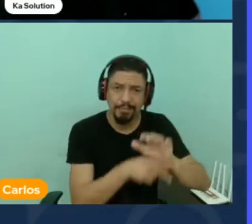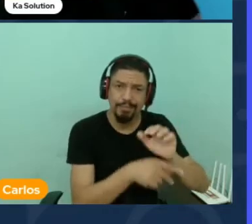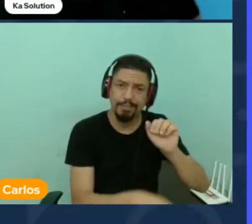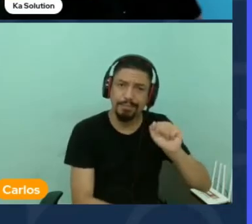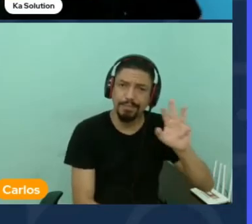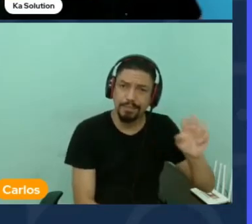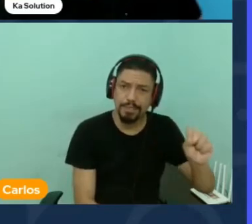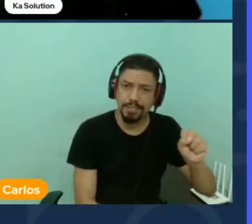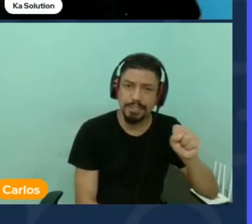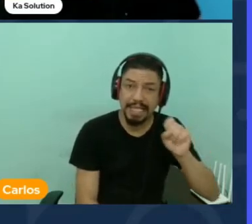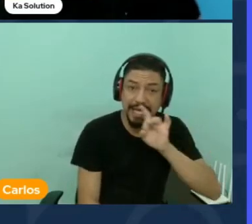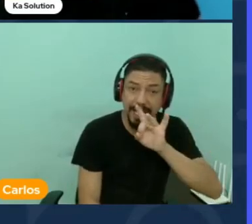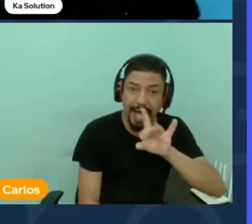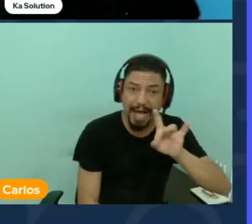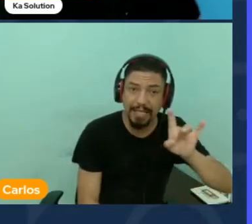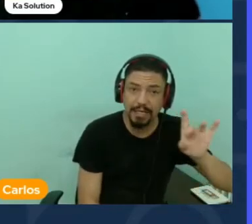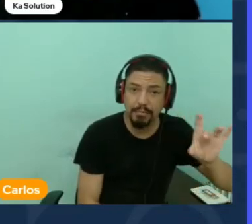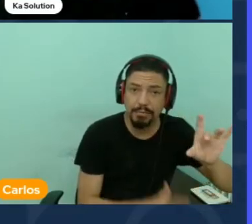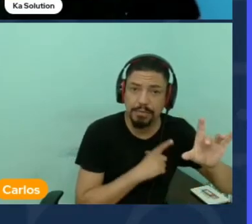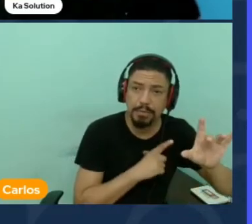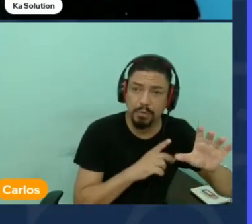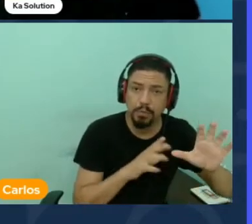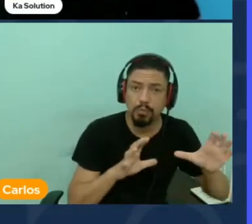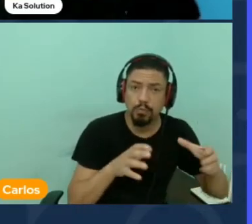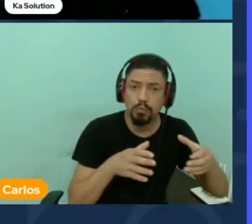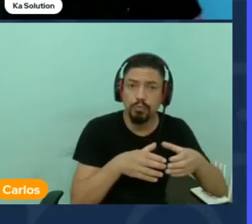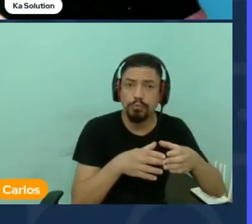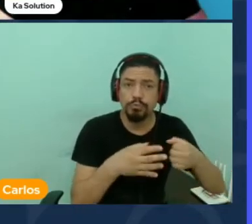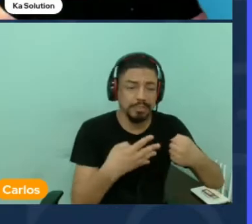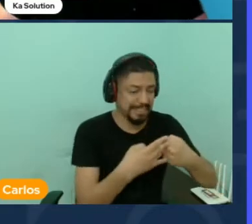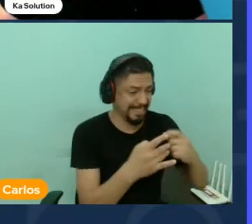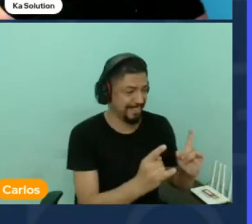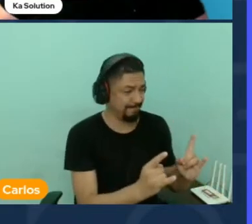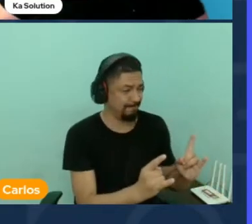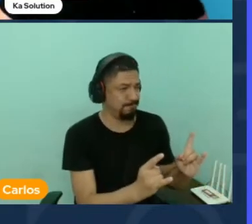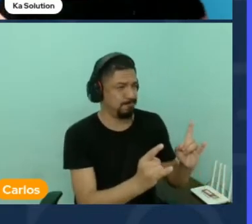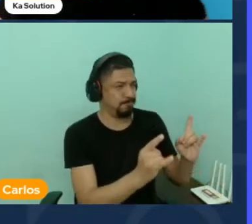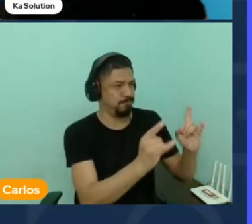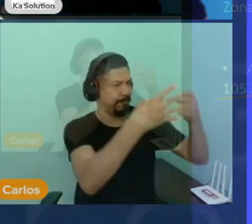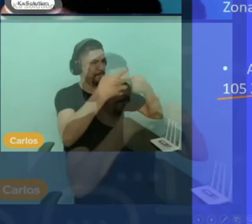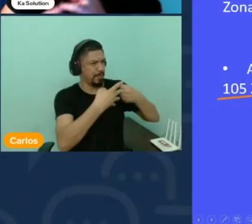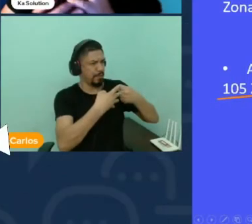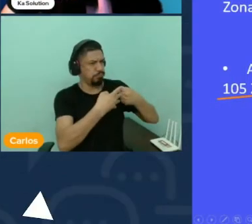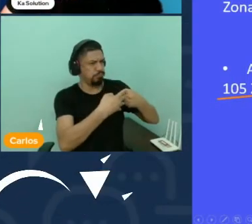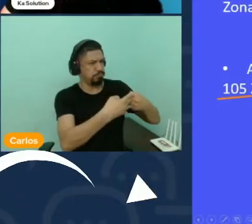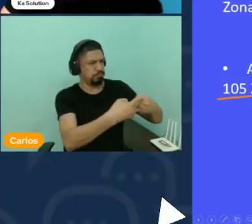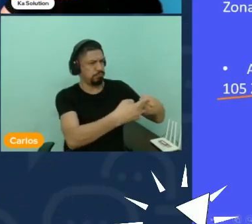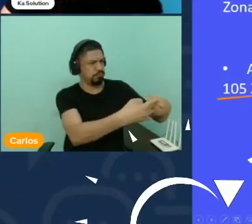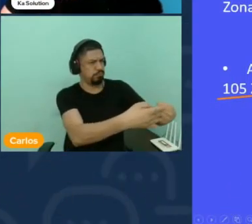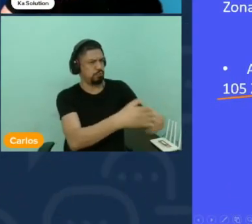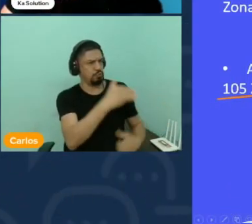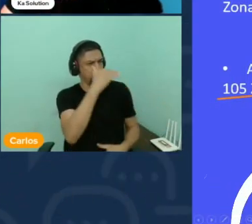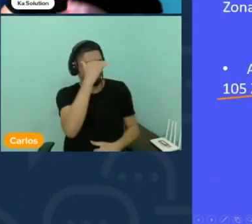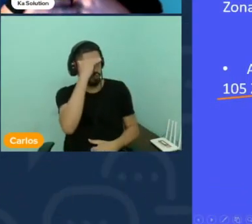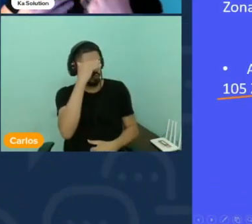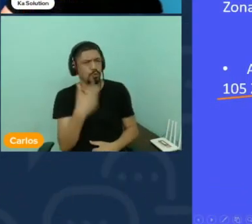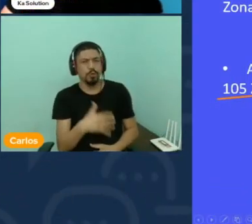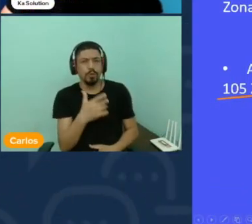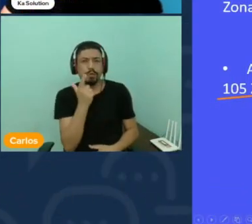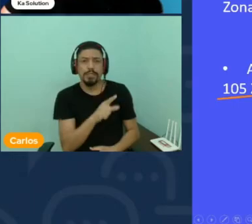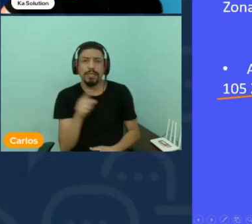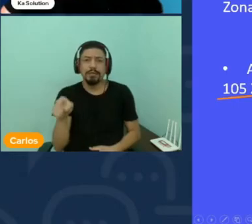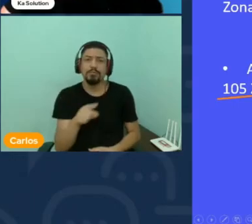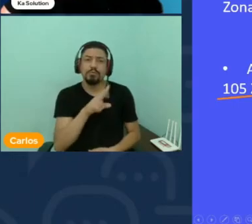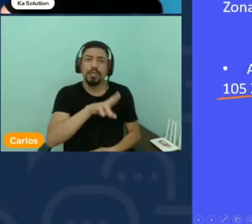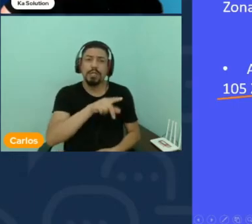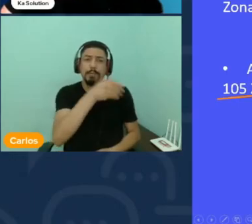disponibilidade, cada uma com um conjunto de data centers, que é onde você vai criar os seus servidores, criar